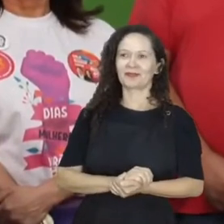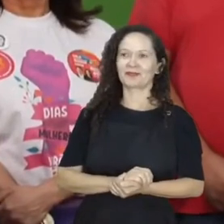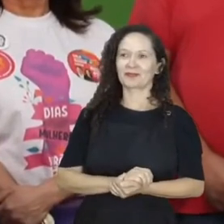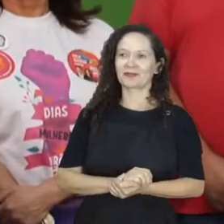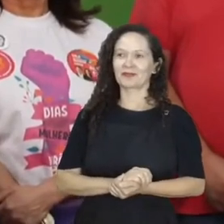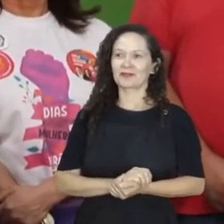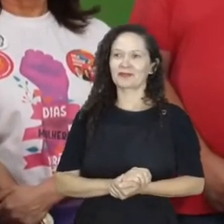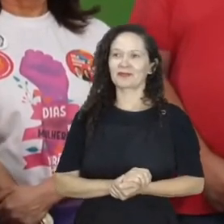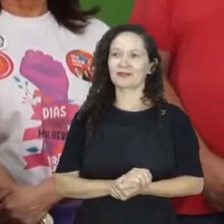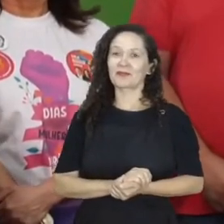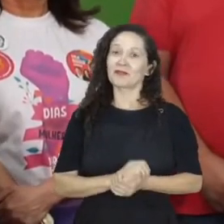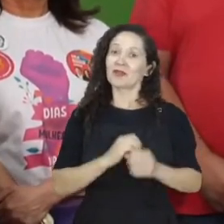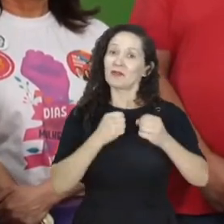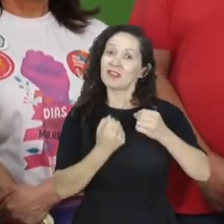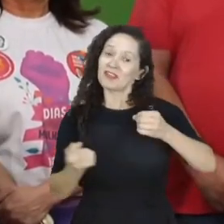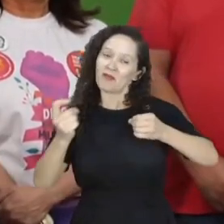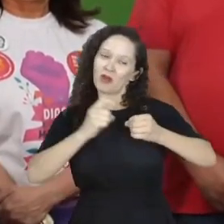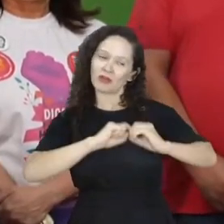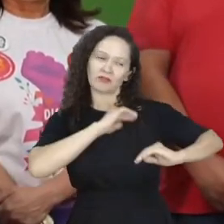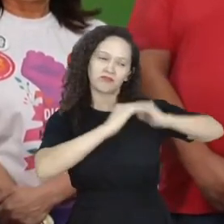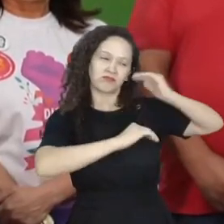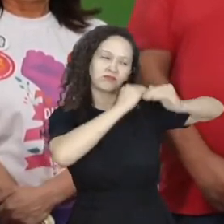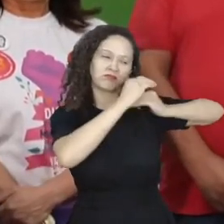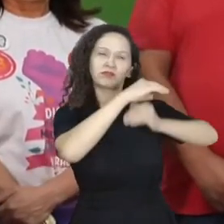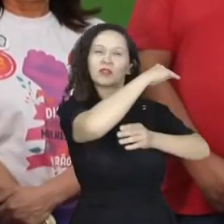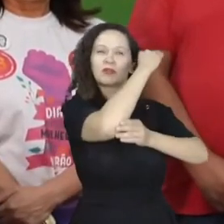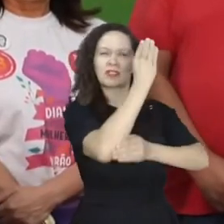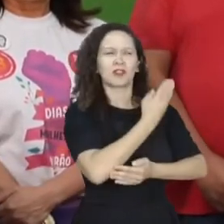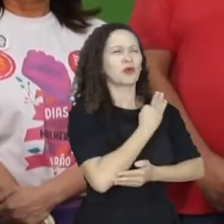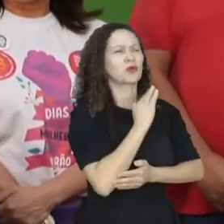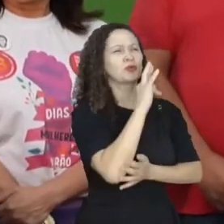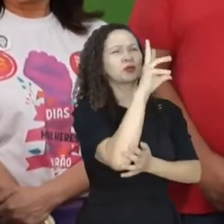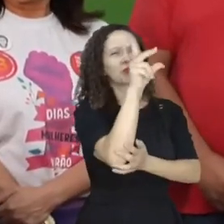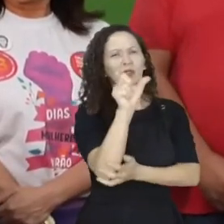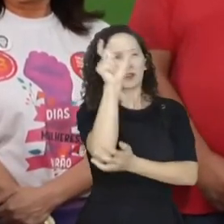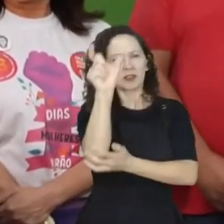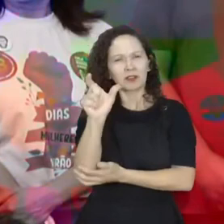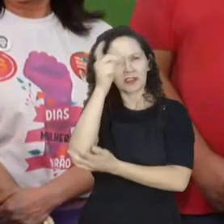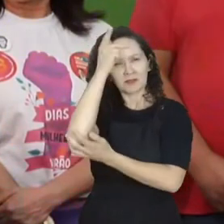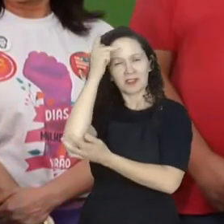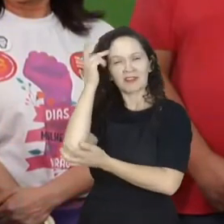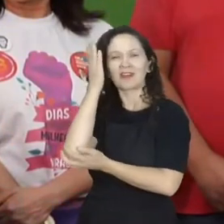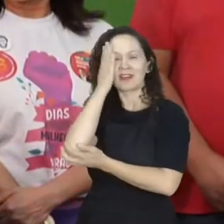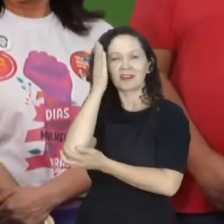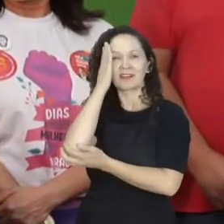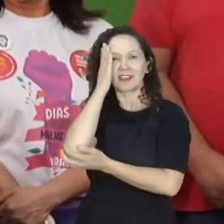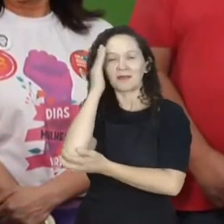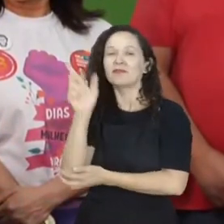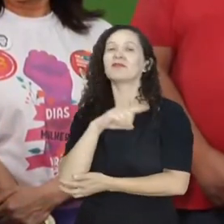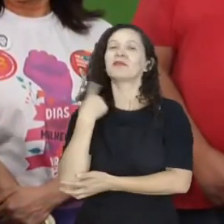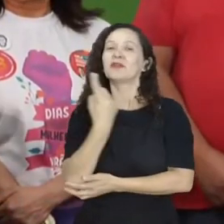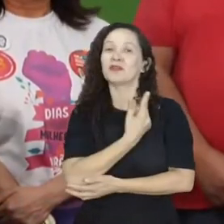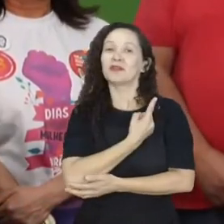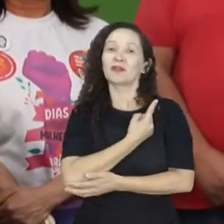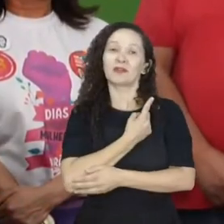a crescer, para voltar a crescer. Todo mundo sabe, quando nós éramos presidentes,